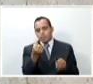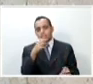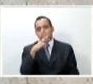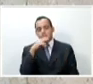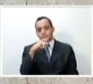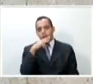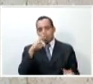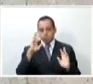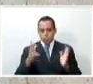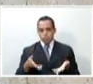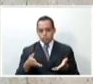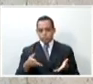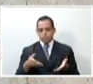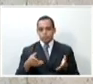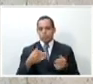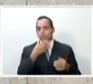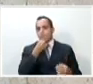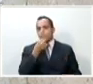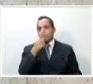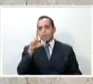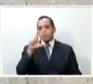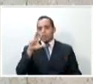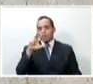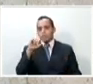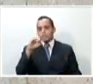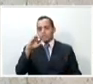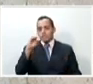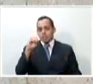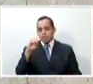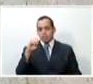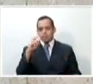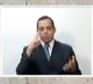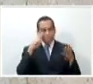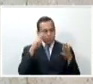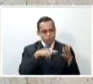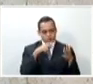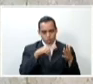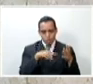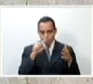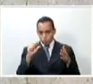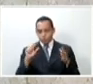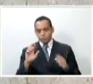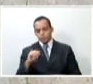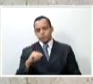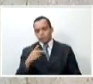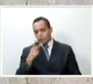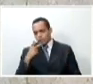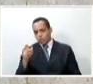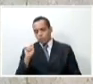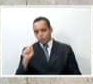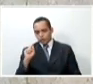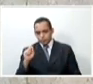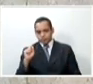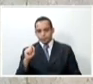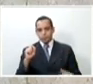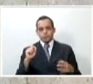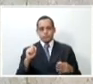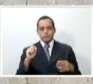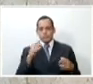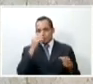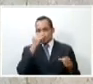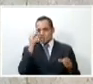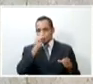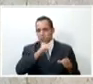hoje, escrito pelo Luciano Rinaldi. Queria, senhor presidente, licença para ler algumas partes aqui. Ele fala o seguinte: indiferença diante